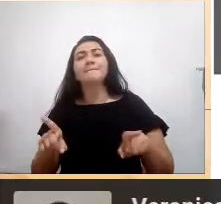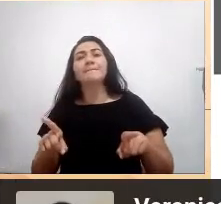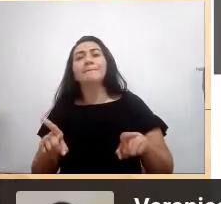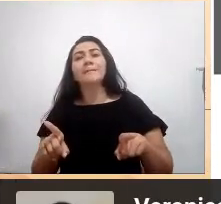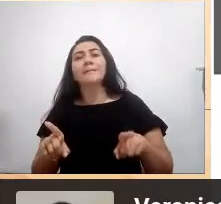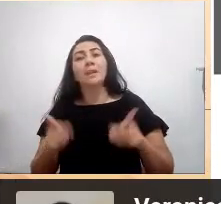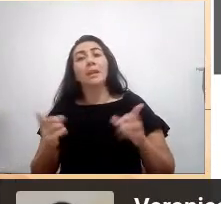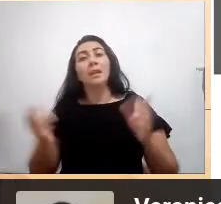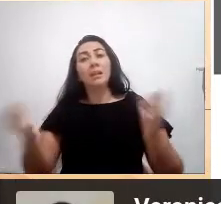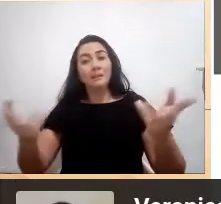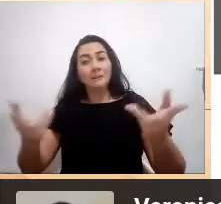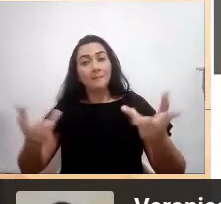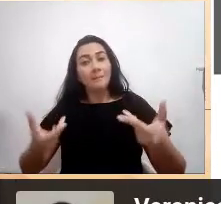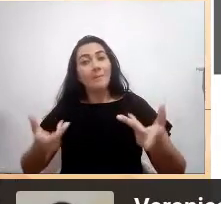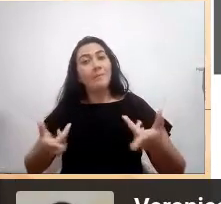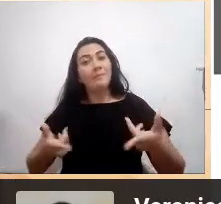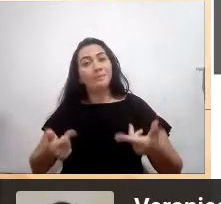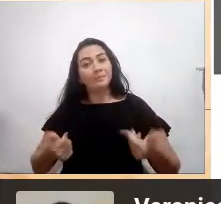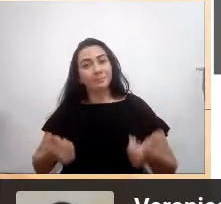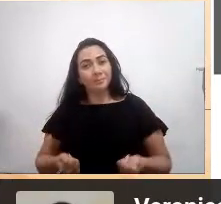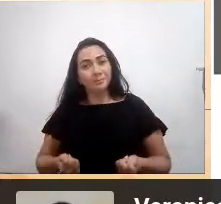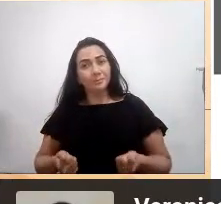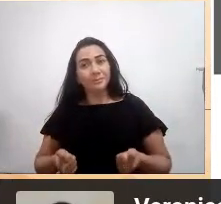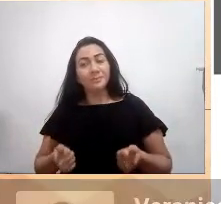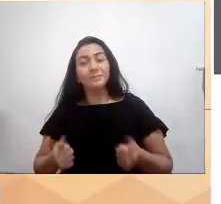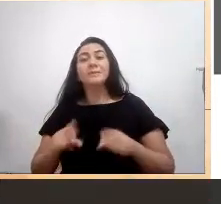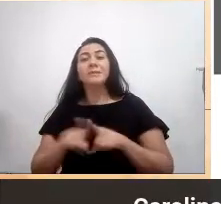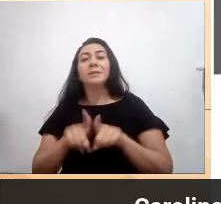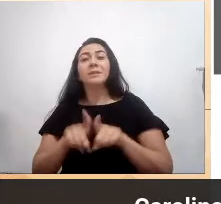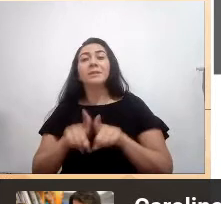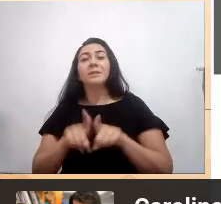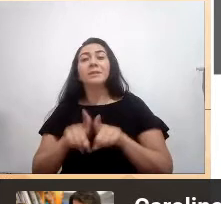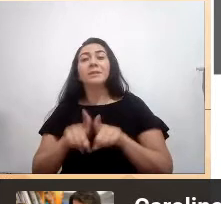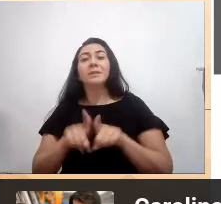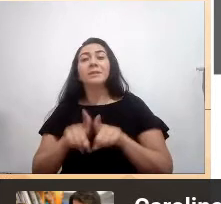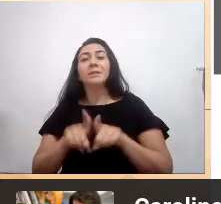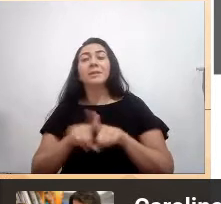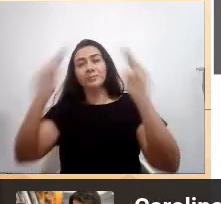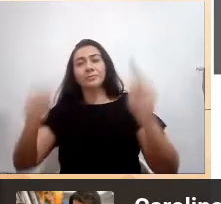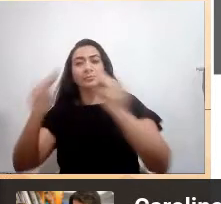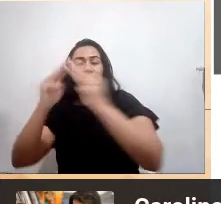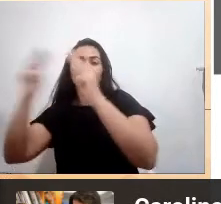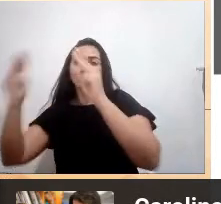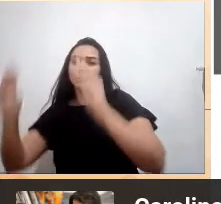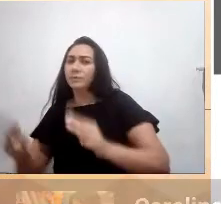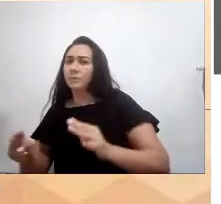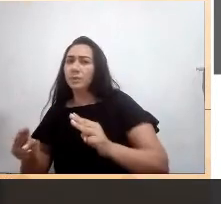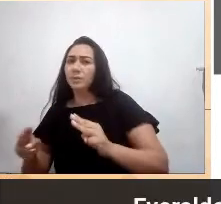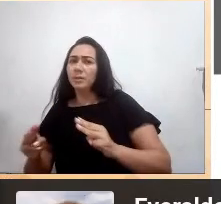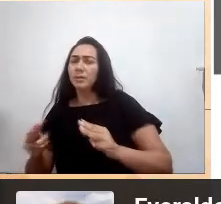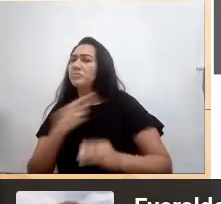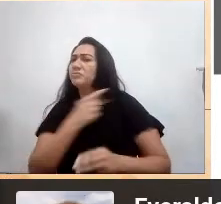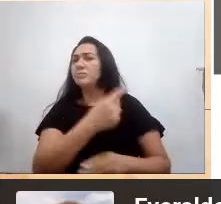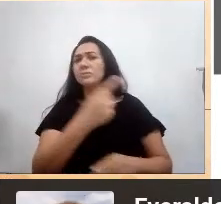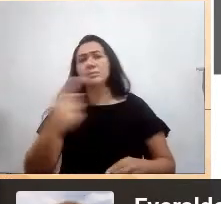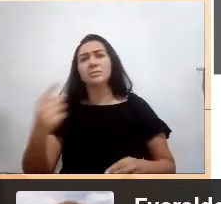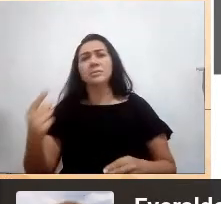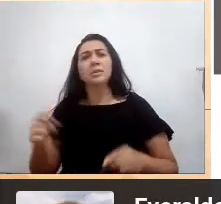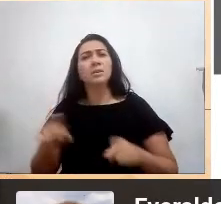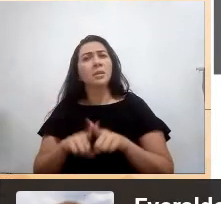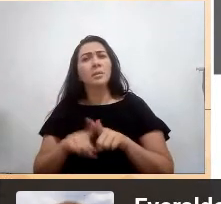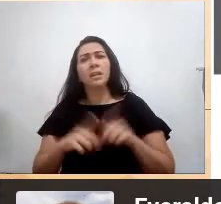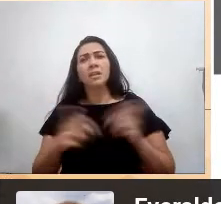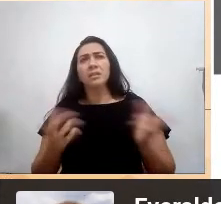né? E museologia, né? Os museus. Então, aqui a gente engloba centros de cultura, centros de